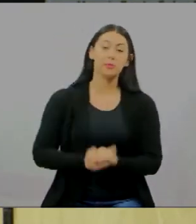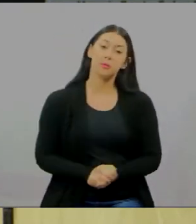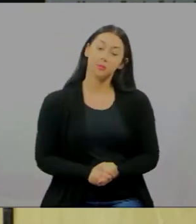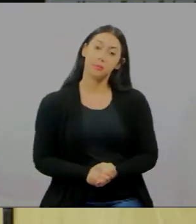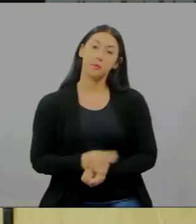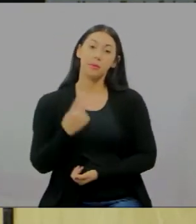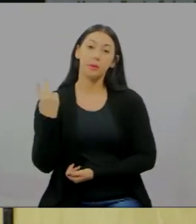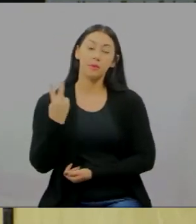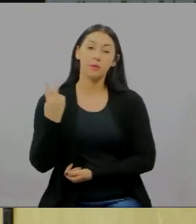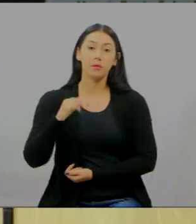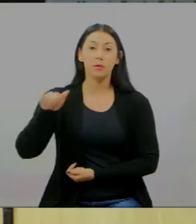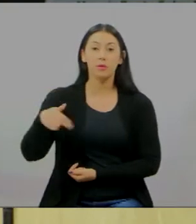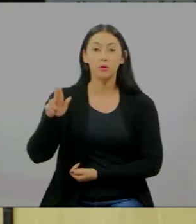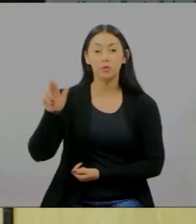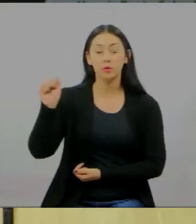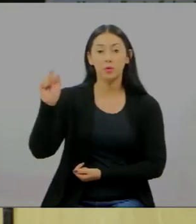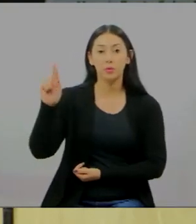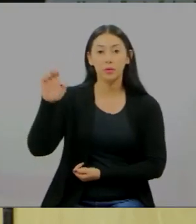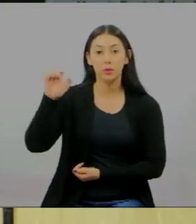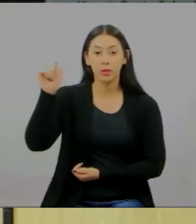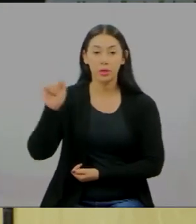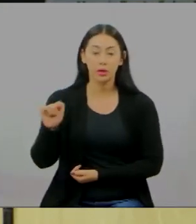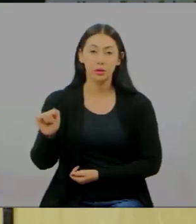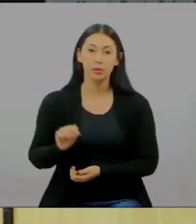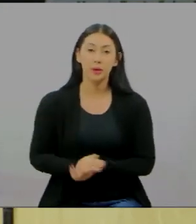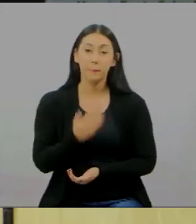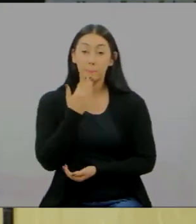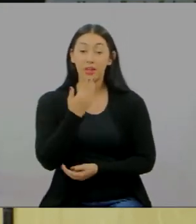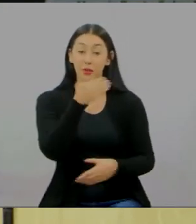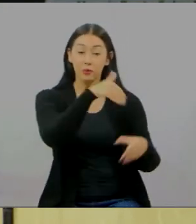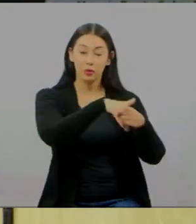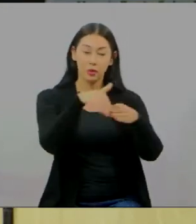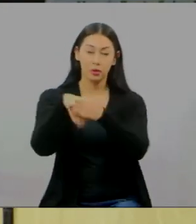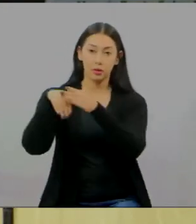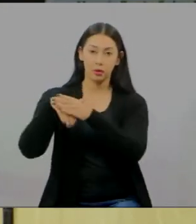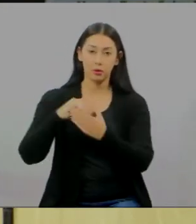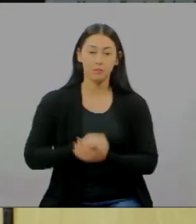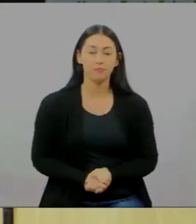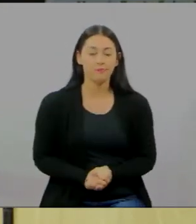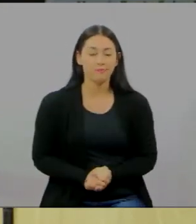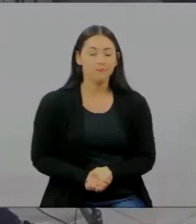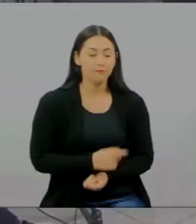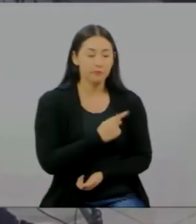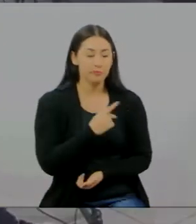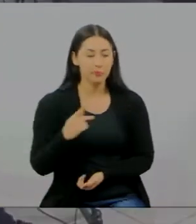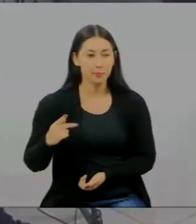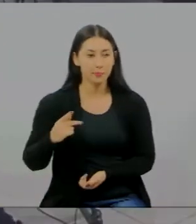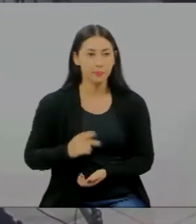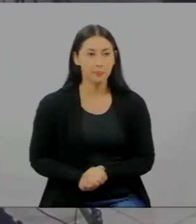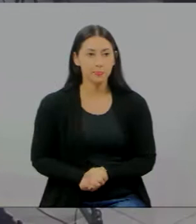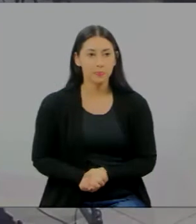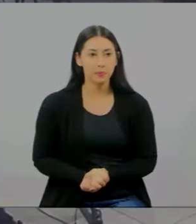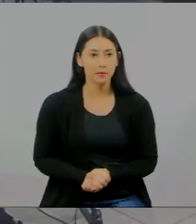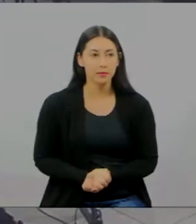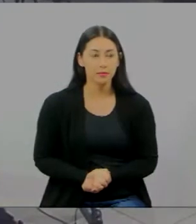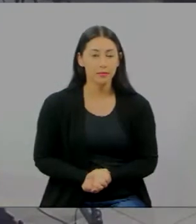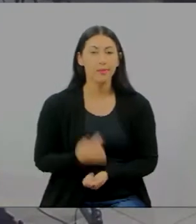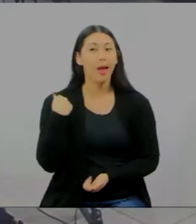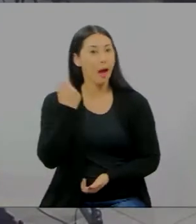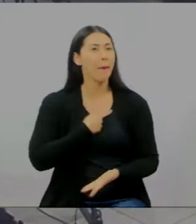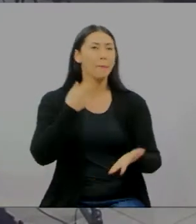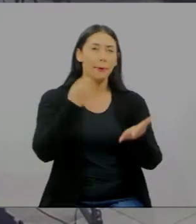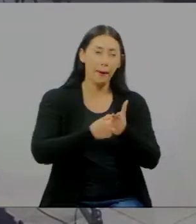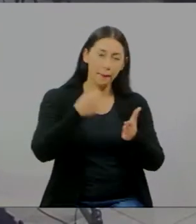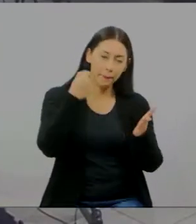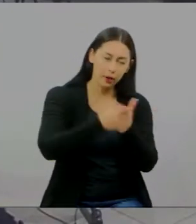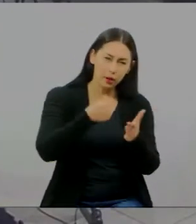subscrevemos. Vereador Juarez Araújo. Senhor presidente, foi solicitado votação. Senhor presidente, falta de cobrança não é. A gente